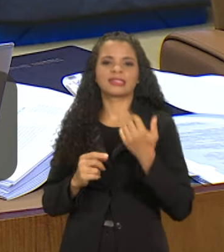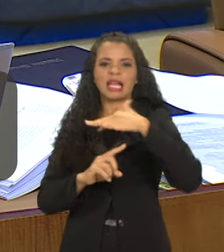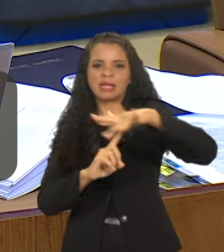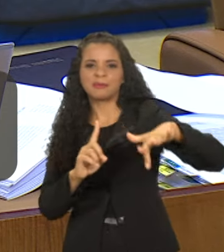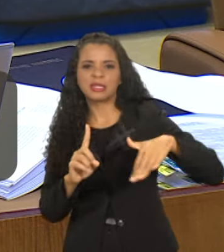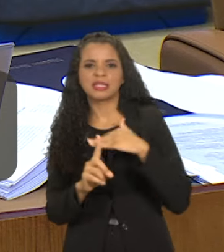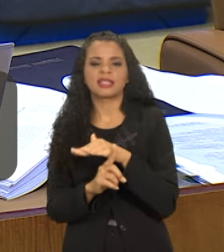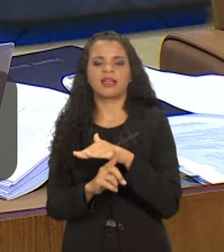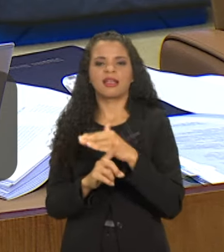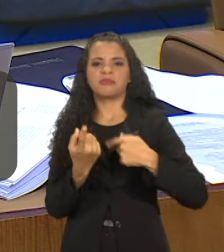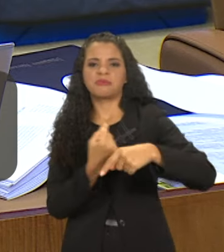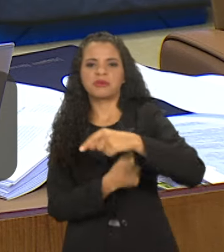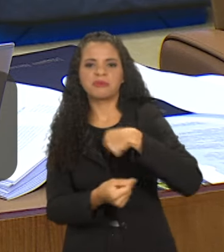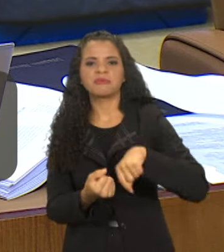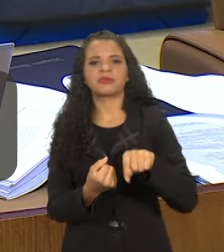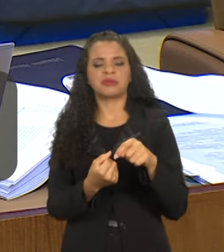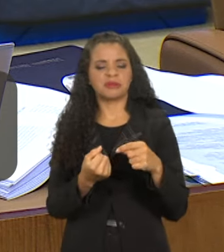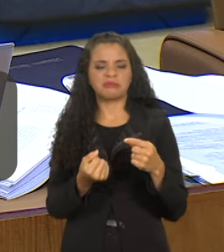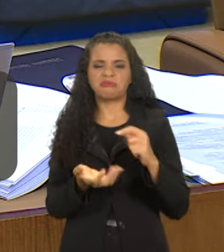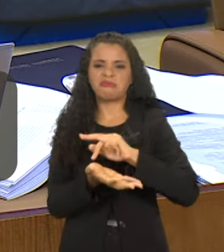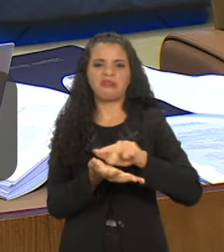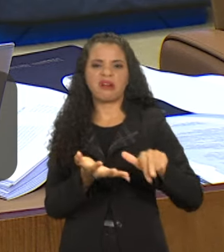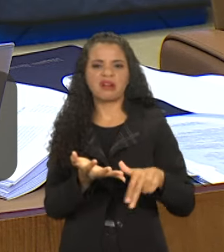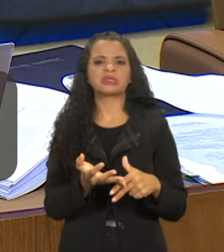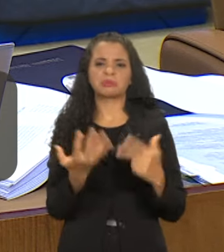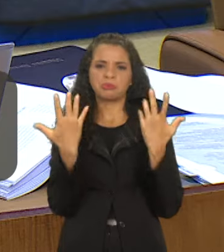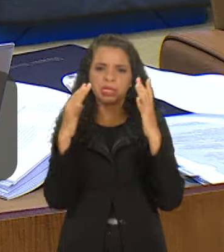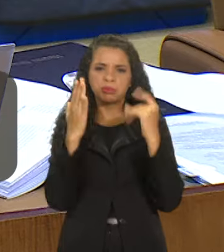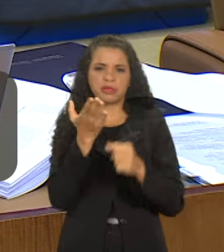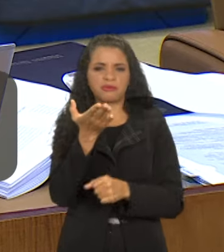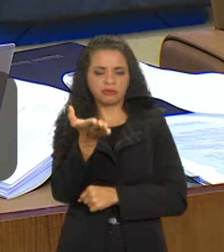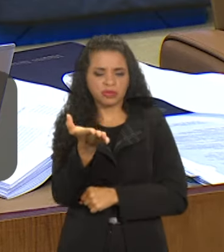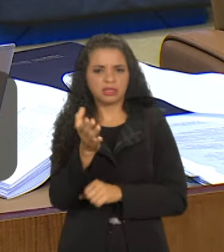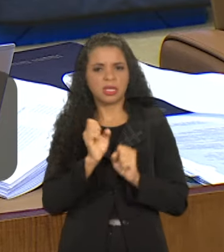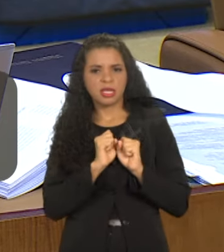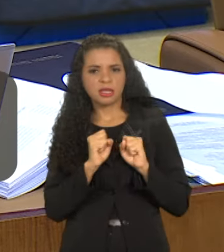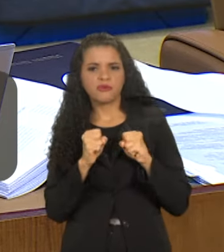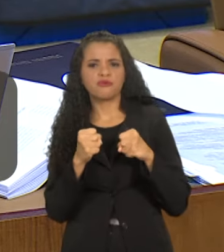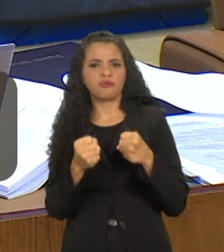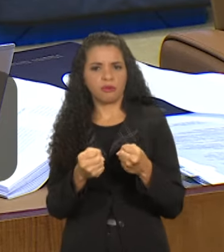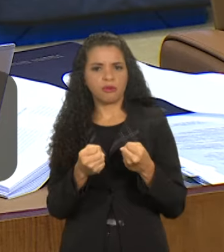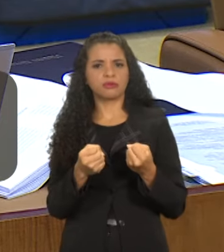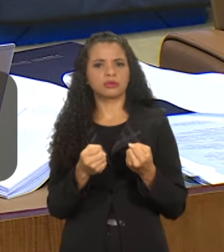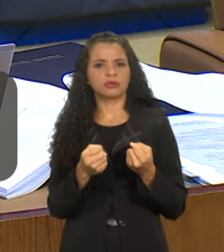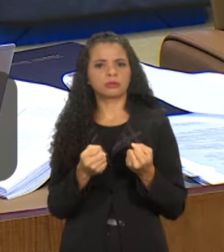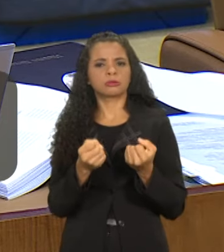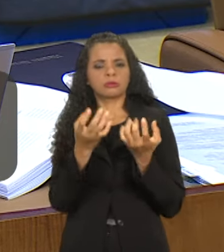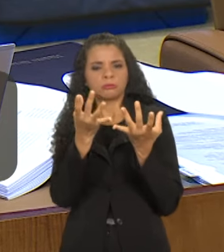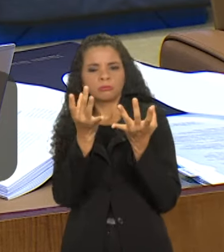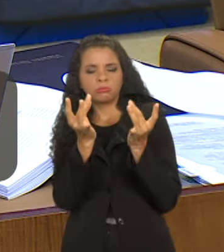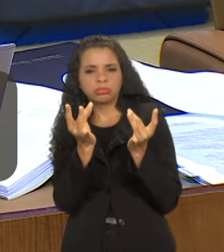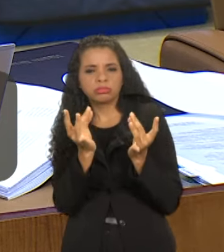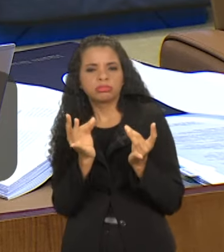Vossa Excelência pelo empenho, pela participação, para que pudéssemos, se não o